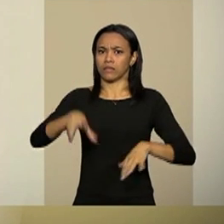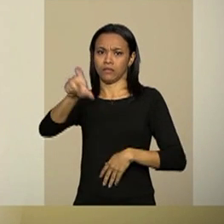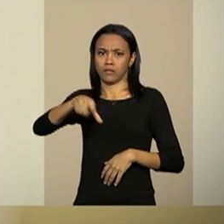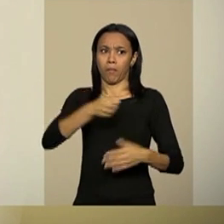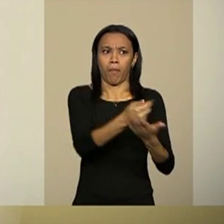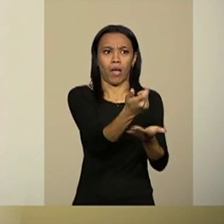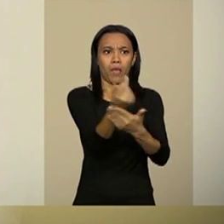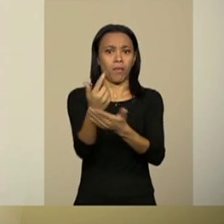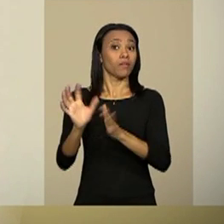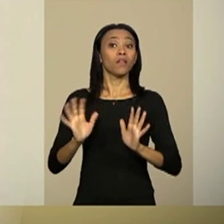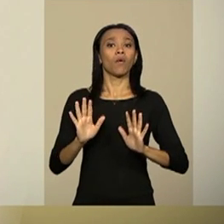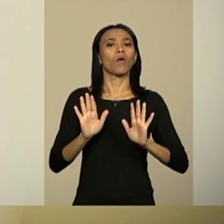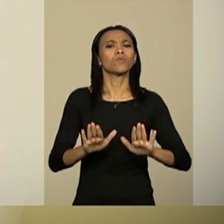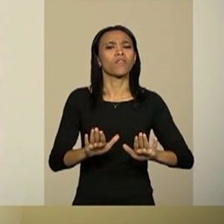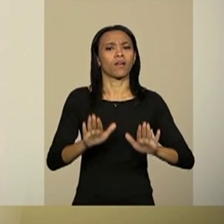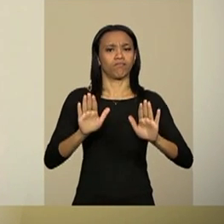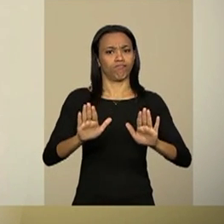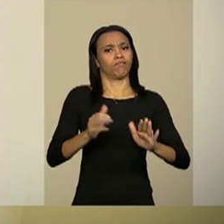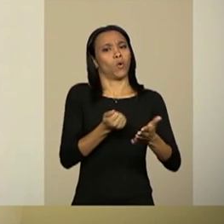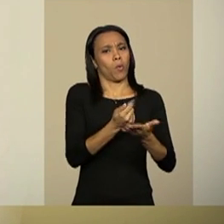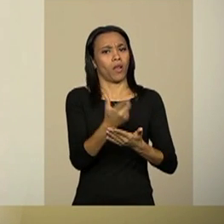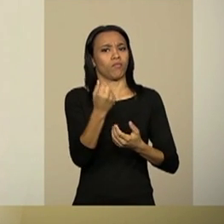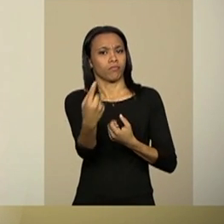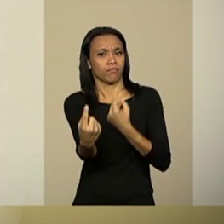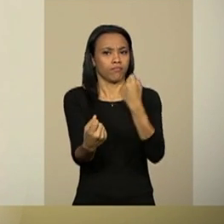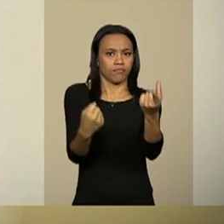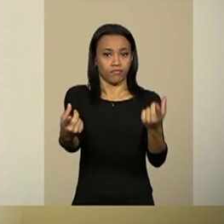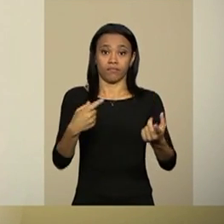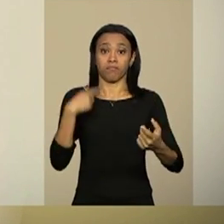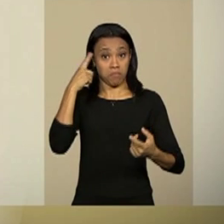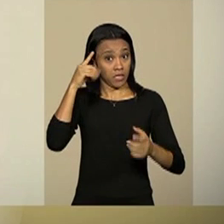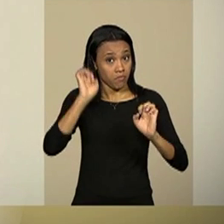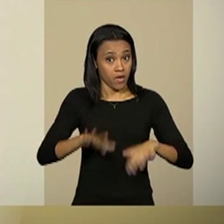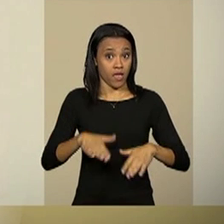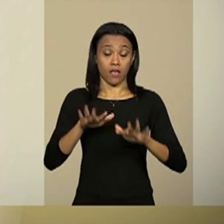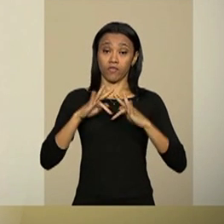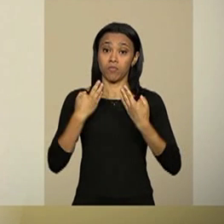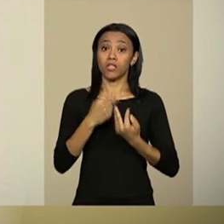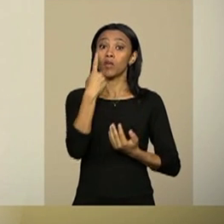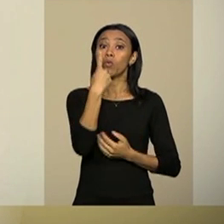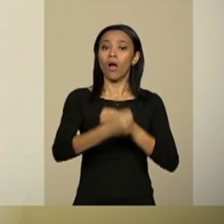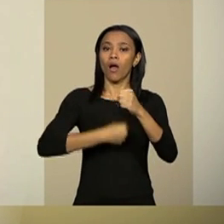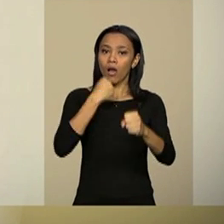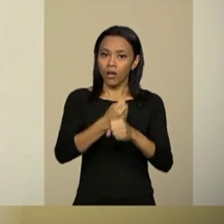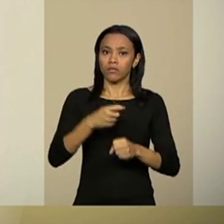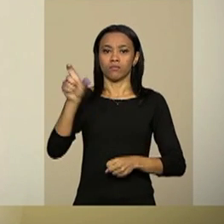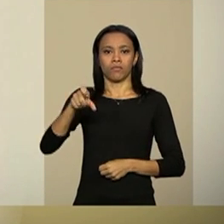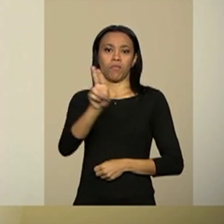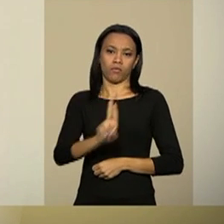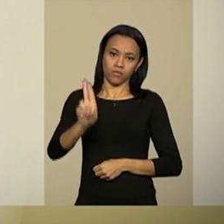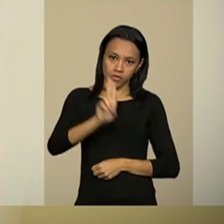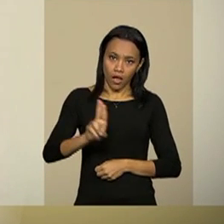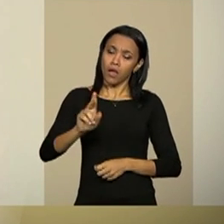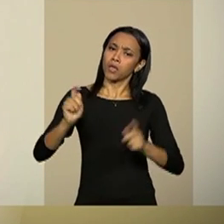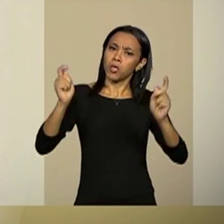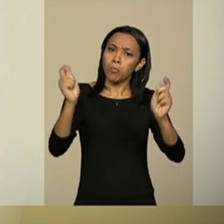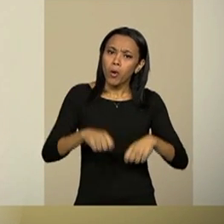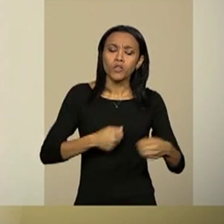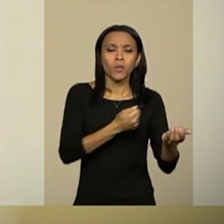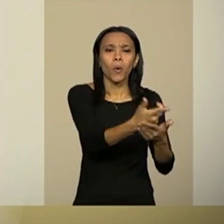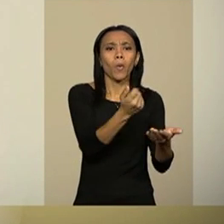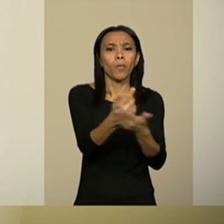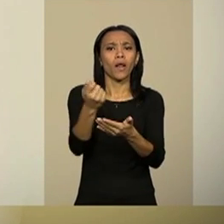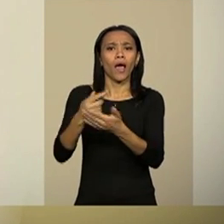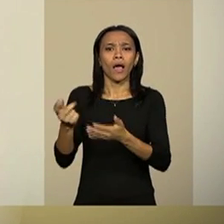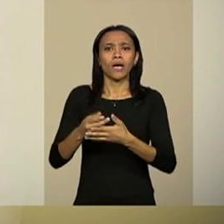pode contar aos poucos a pensar bem as famílias no céu tem um ano para usar esse crédito e podem fazer as compras